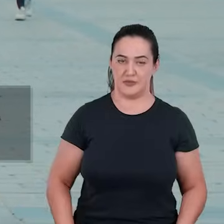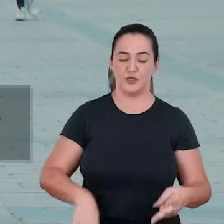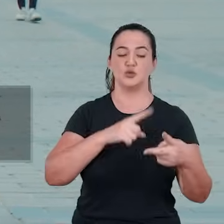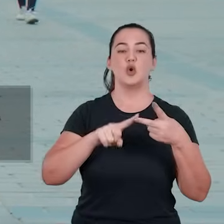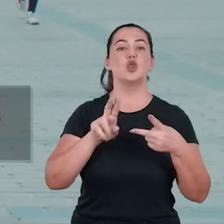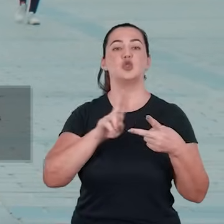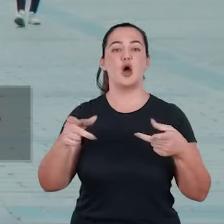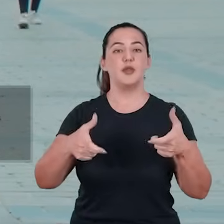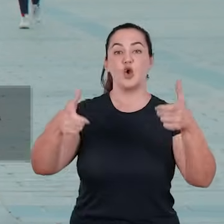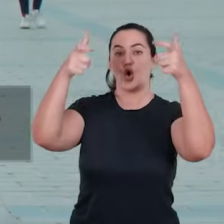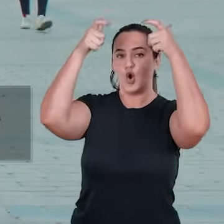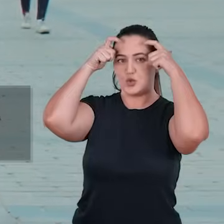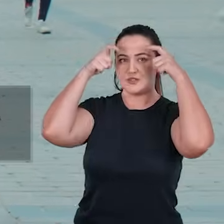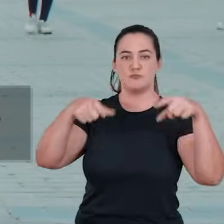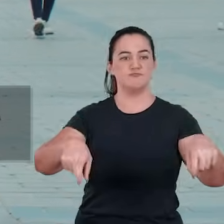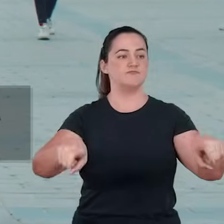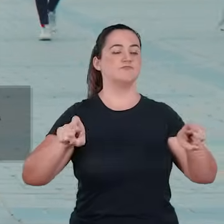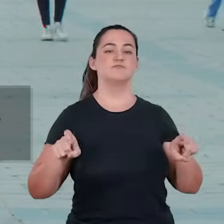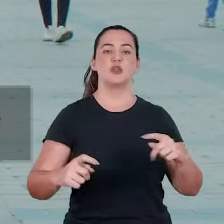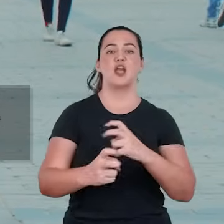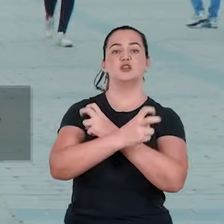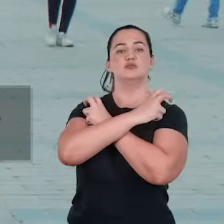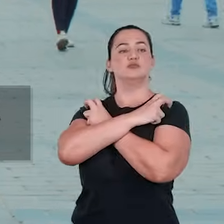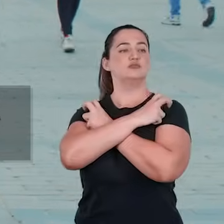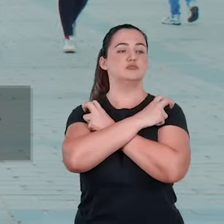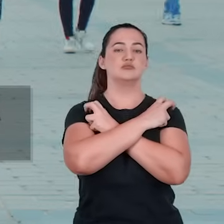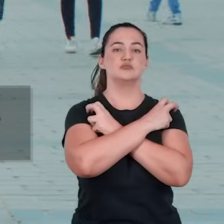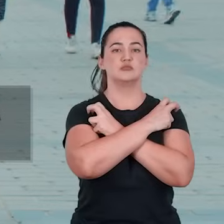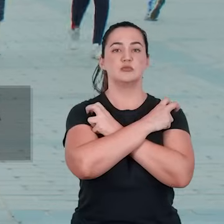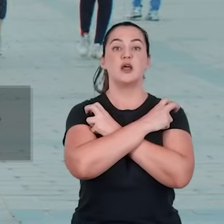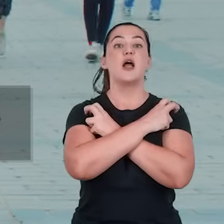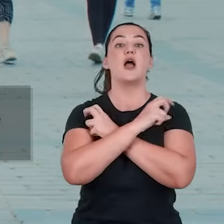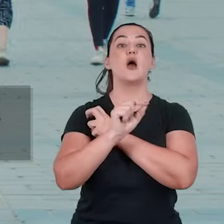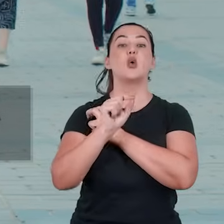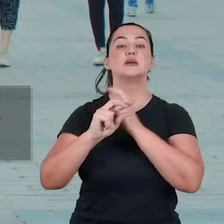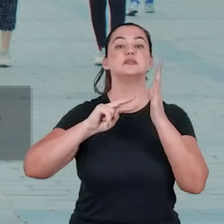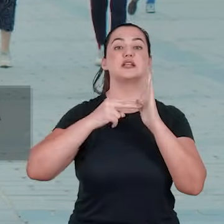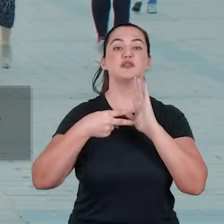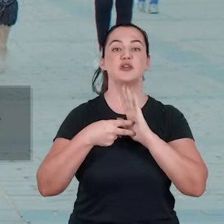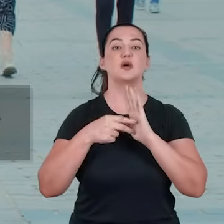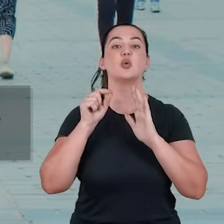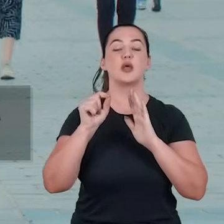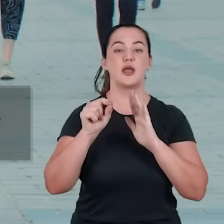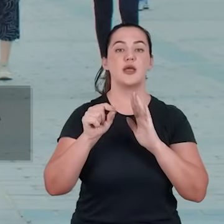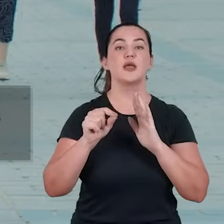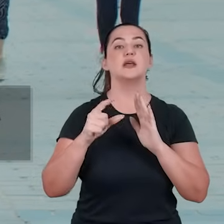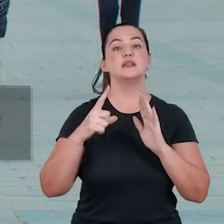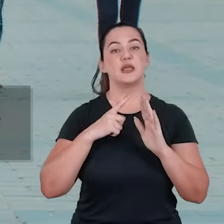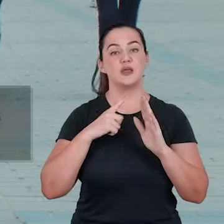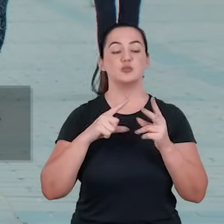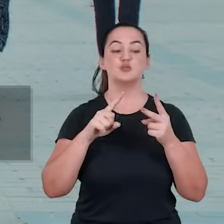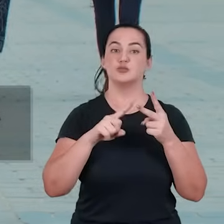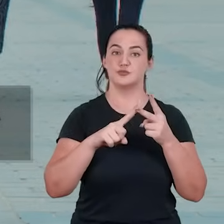coroação. E o nome de coroação, que era quando o faraó renascia representando o deus Horus na terra, ele recebia um segundo